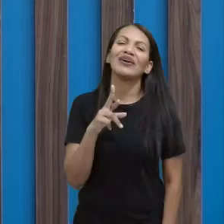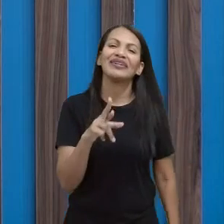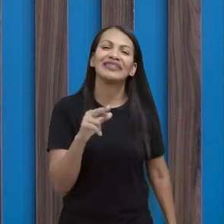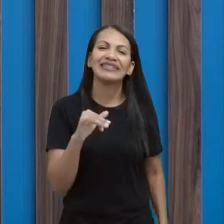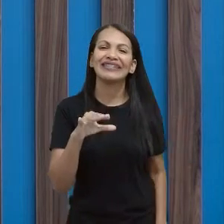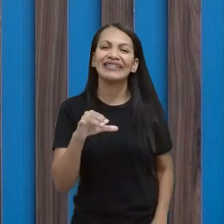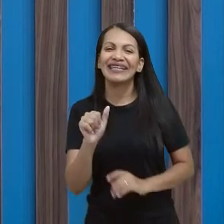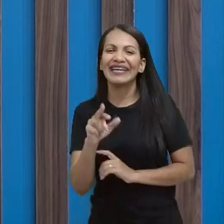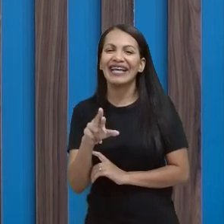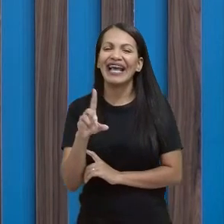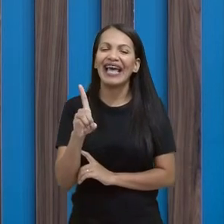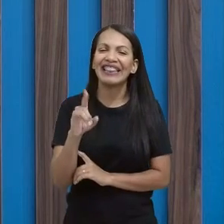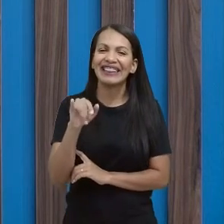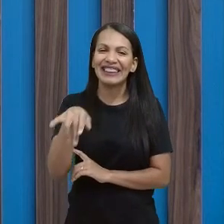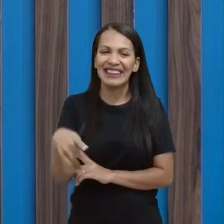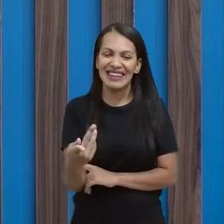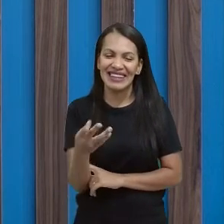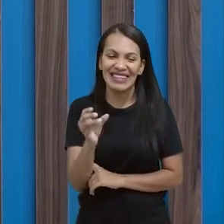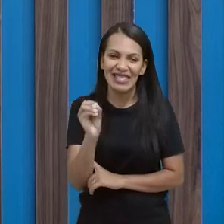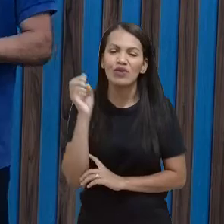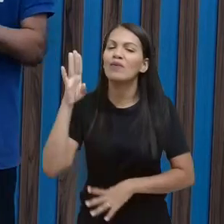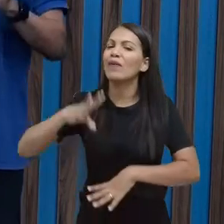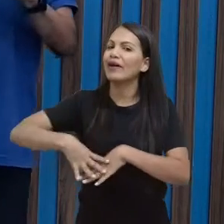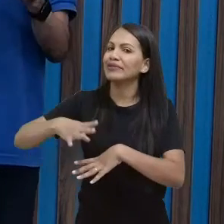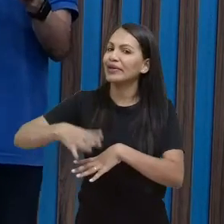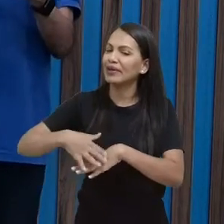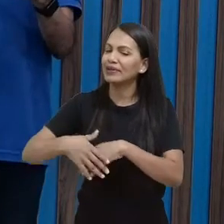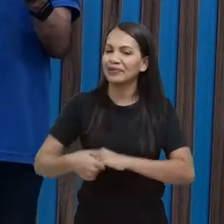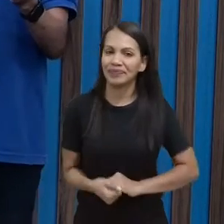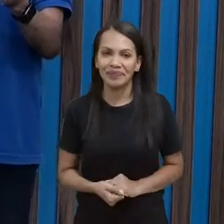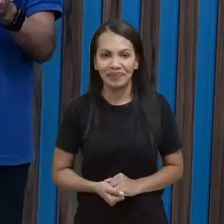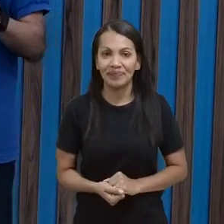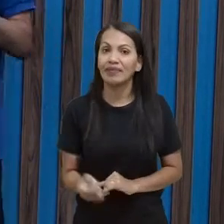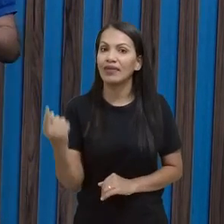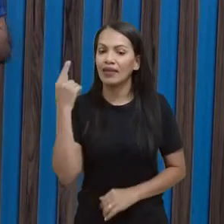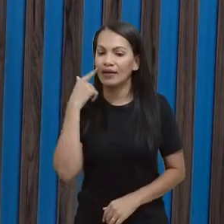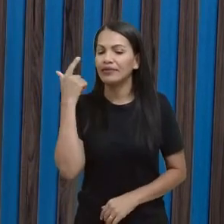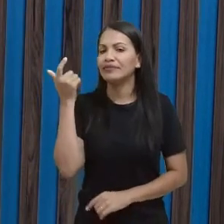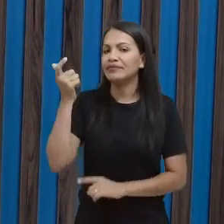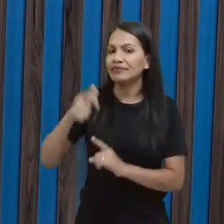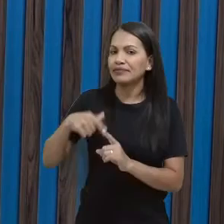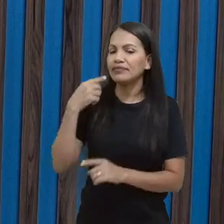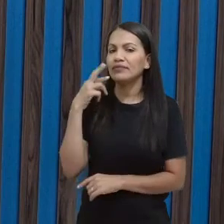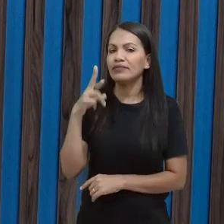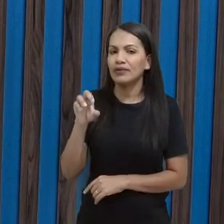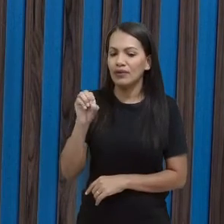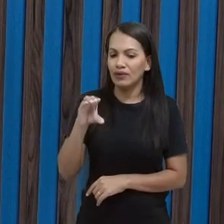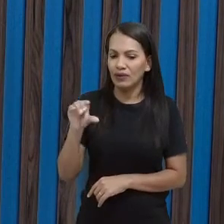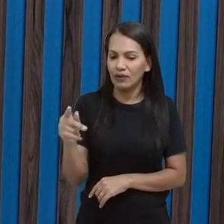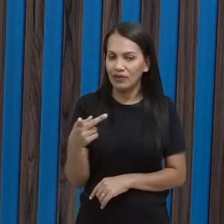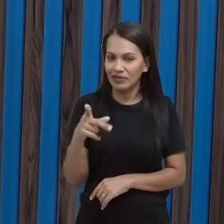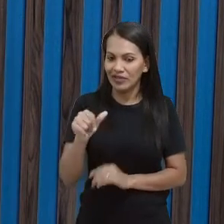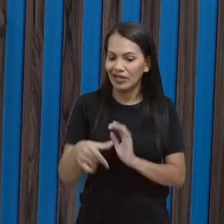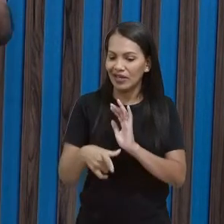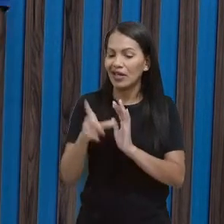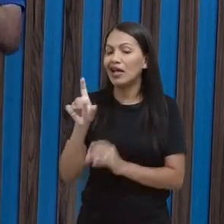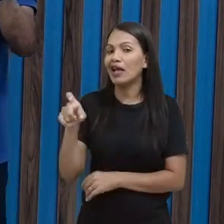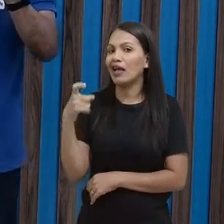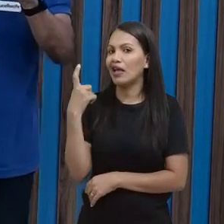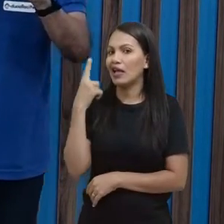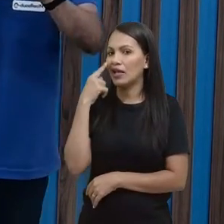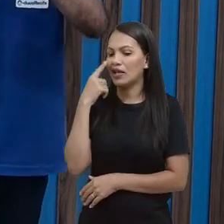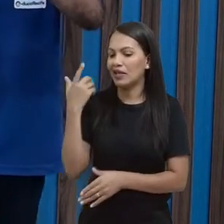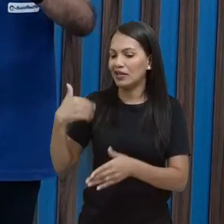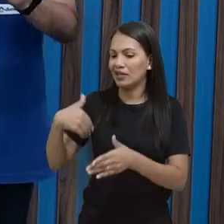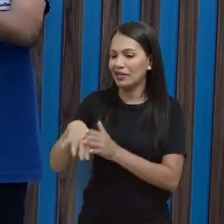caro. Vai que é tua, Ricardinho! Falar em jogador, ó, Ricardo Rocha, ex-zagueiro da seleção. Olha aí, não sou filho dele